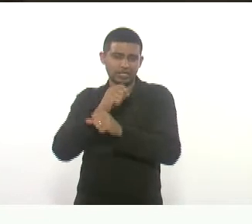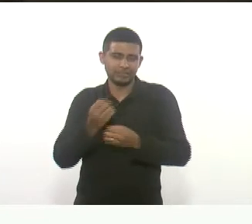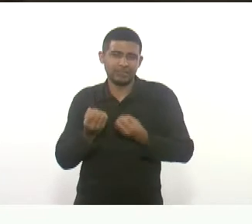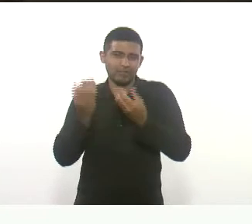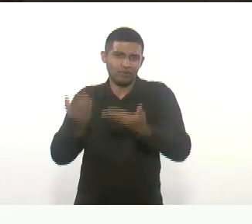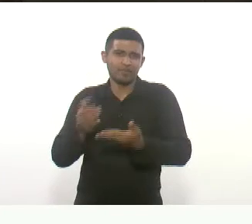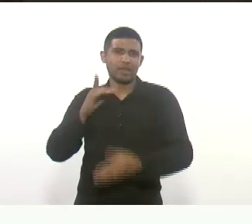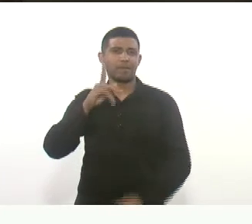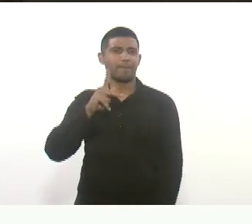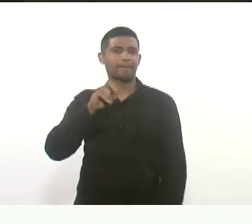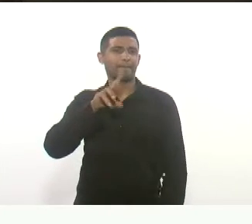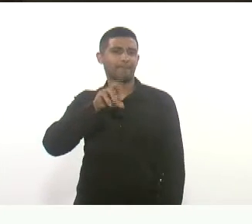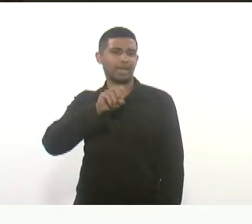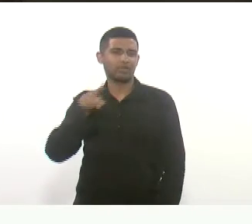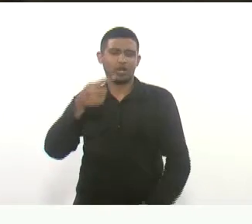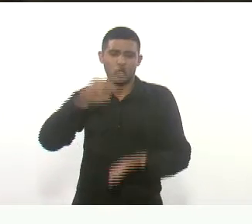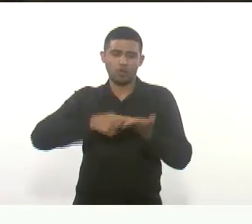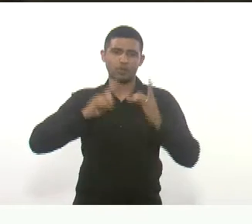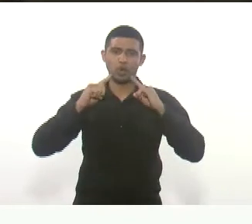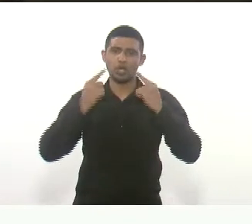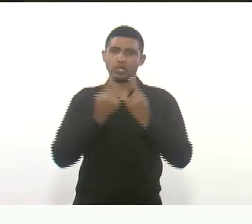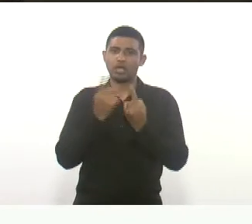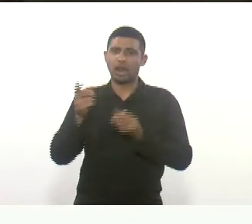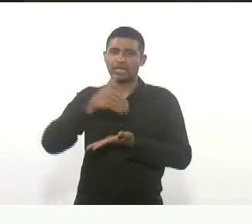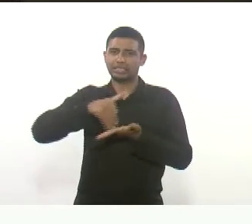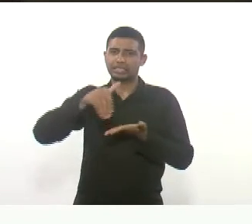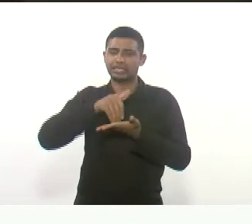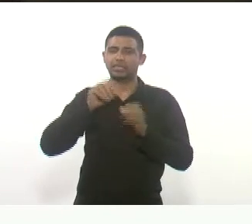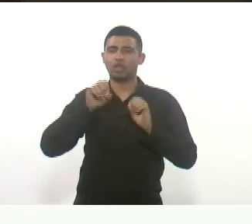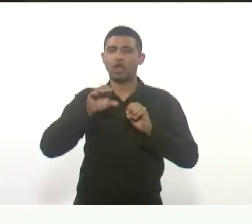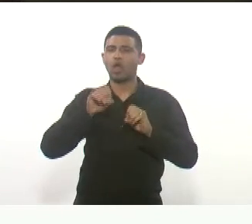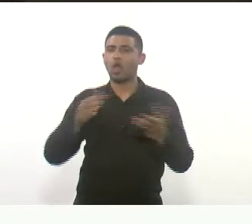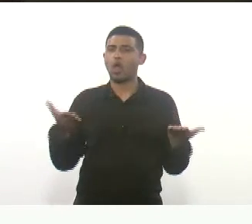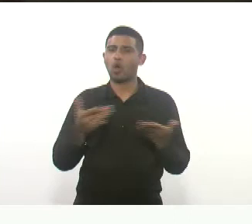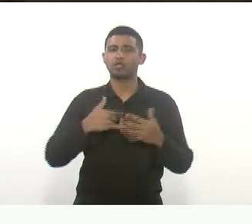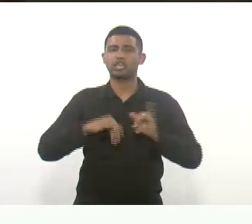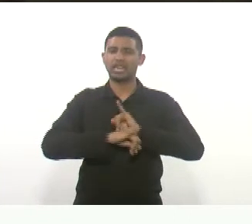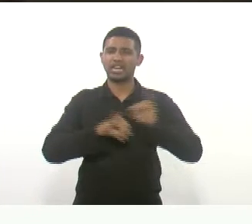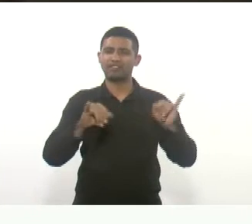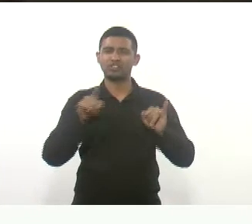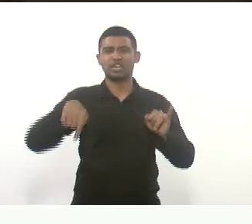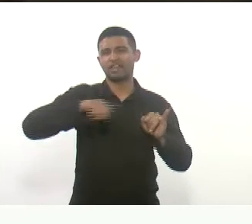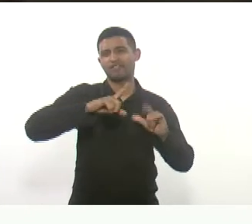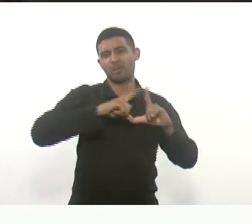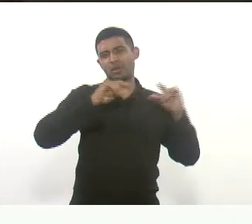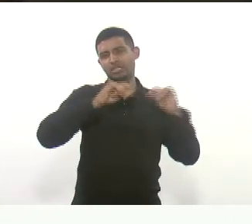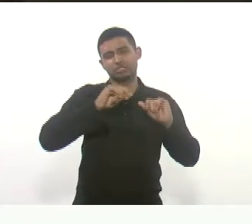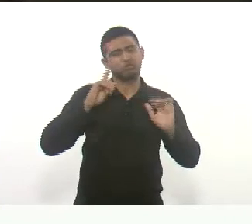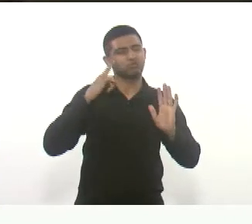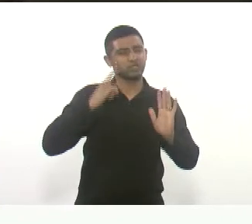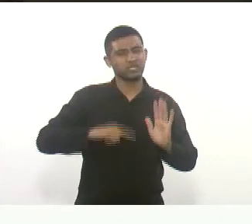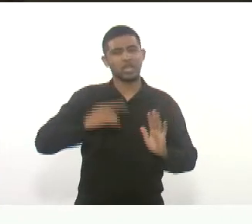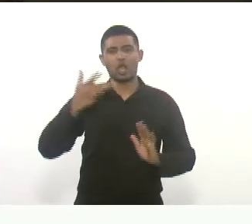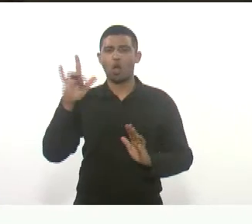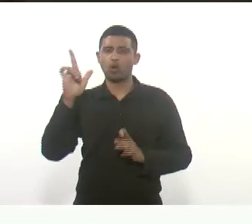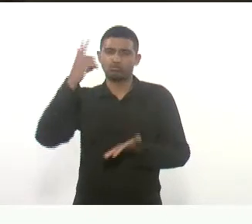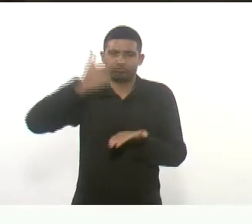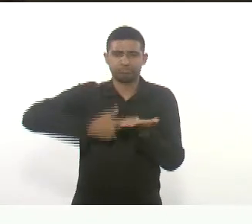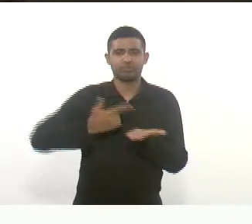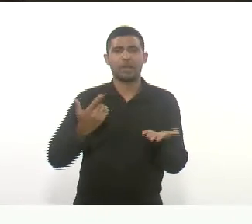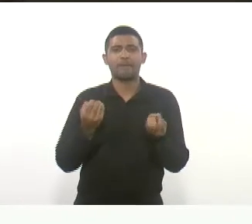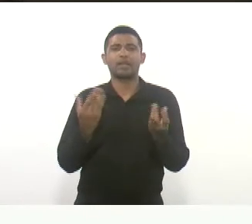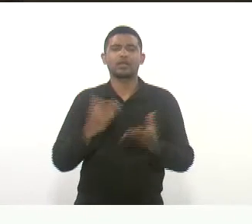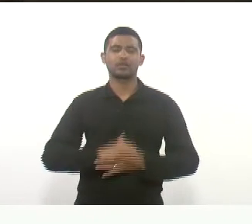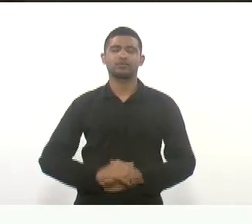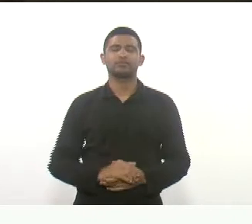até marcado uma reunião com o secretário de Educação hoje, acho que ele comunicou, estava indo a Brasília, não sei, teve outro compromisso, para que a gente